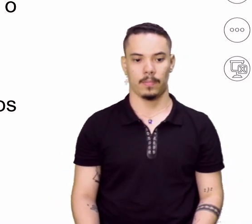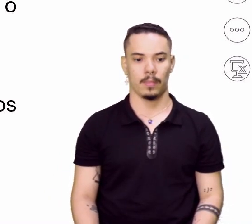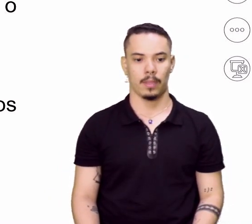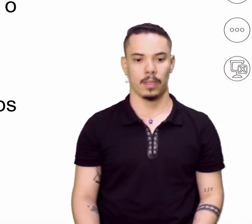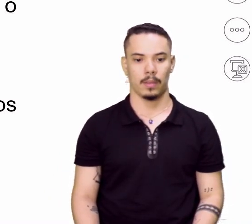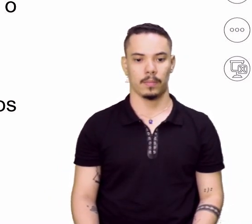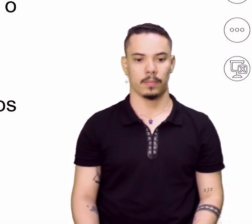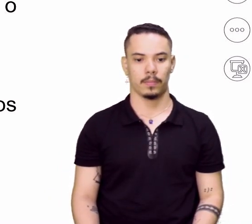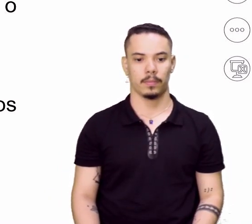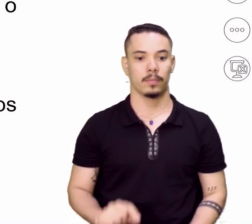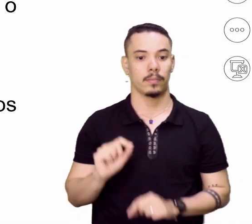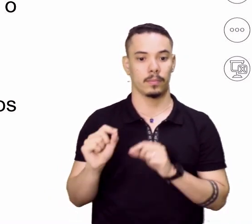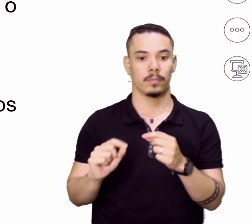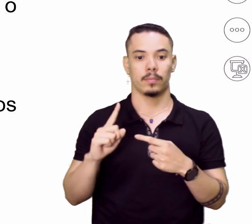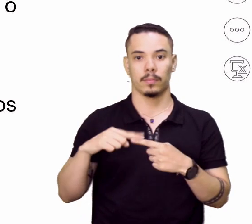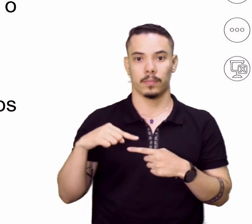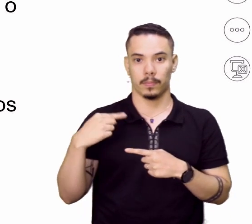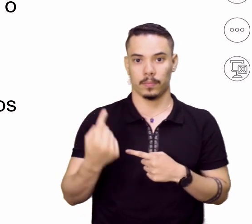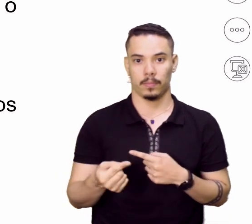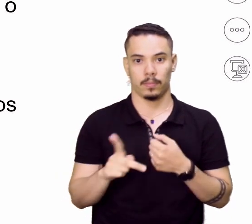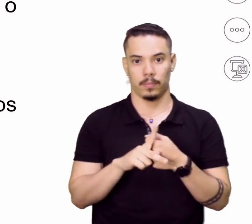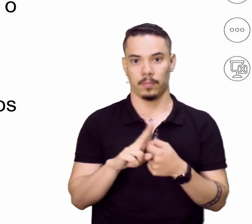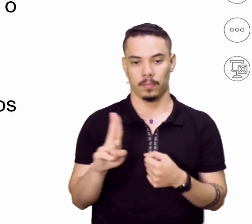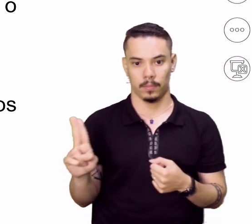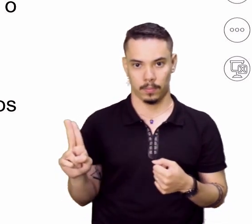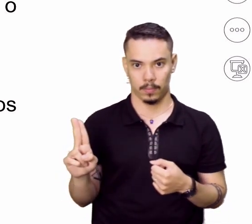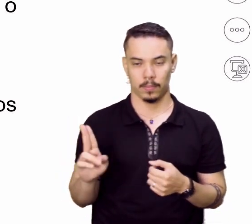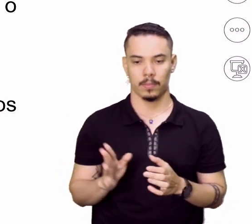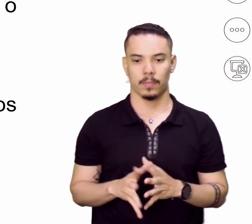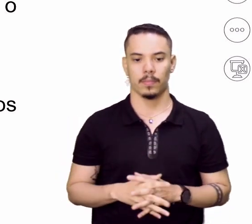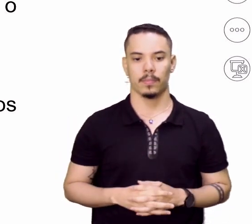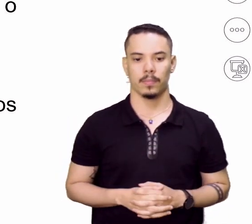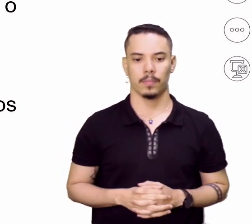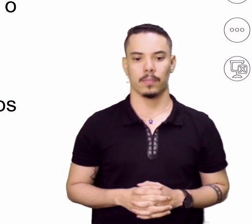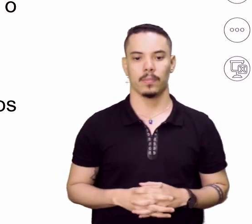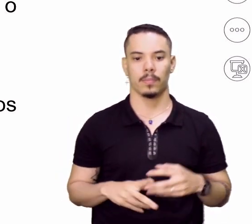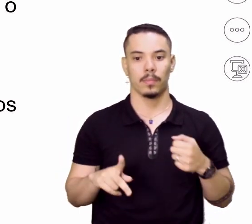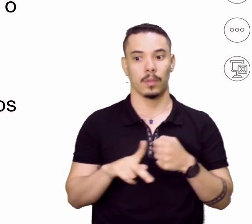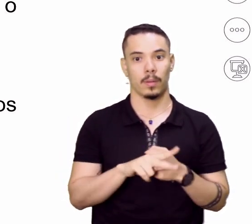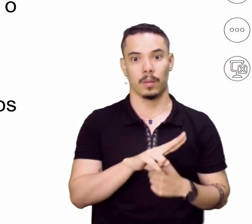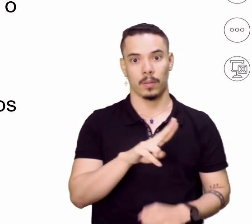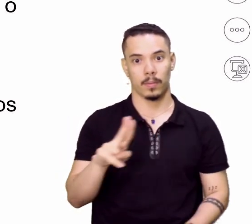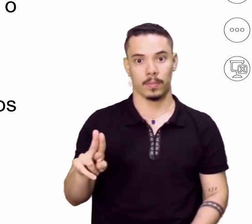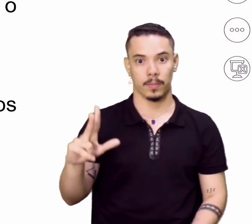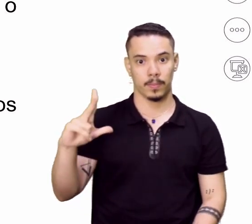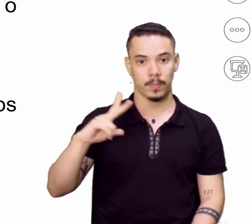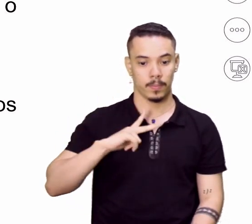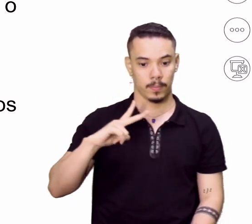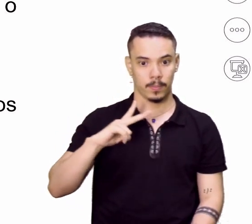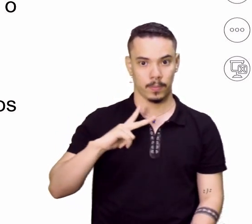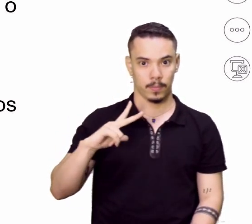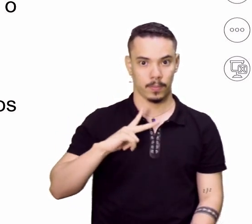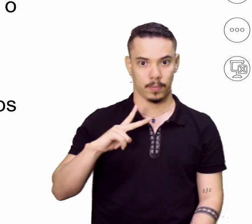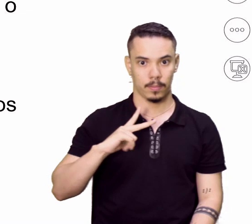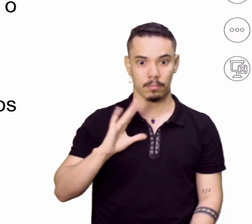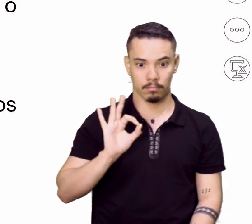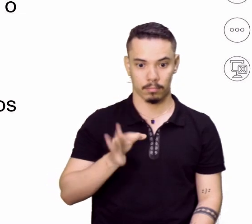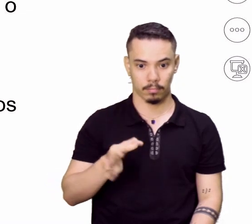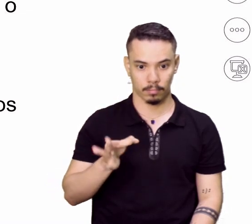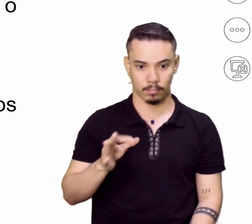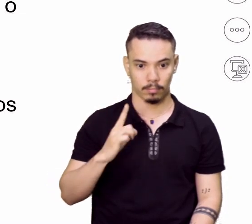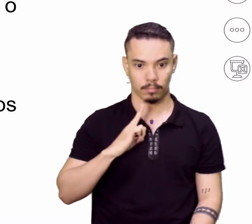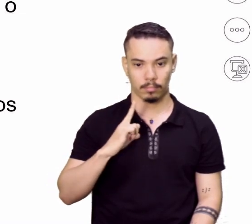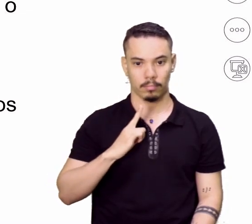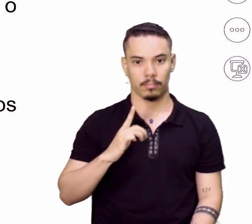O que está vindo aqui logo depois do pronome relativo? Depois do that? Um pronome pessoal. Né? Tá tendo um